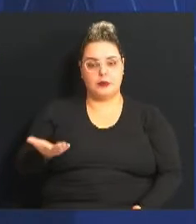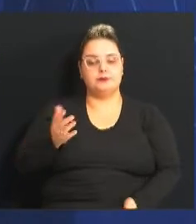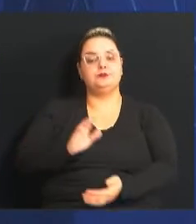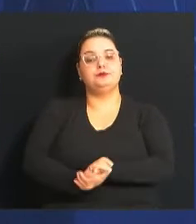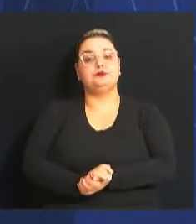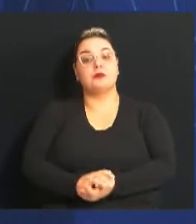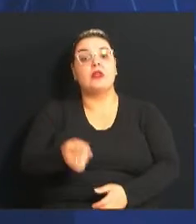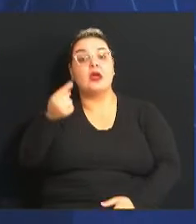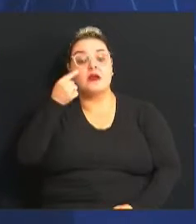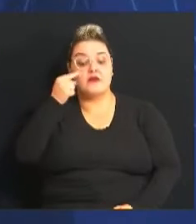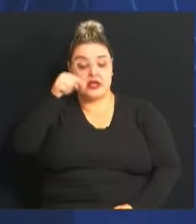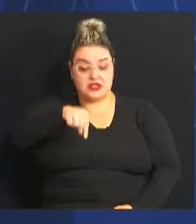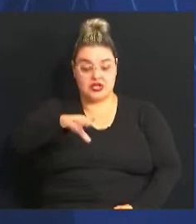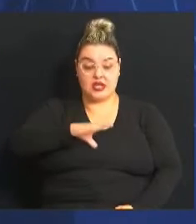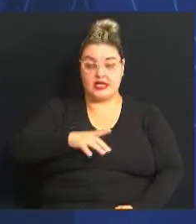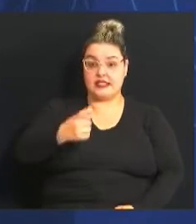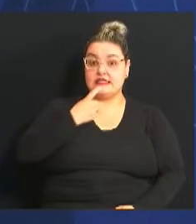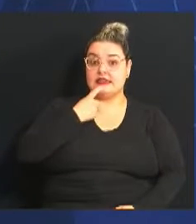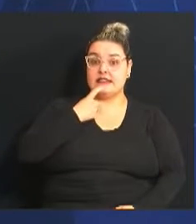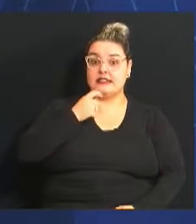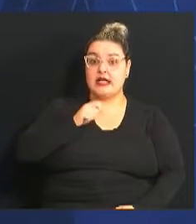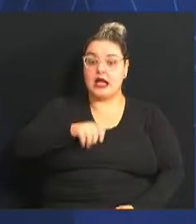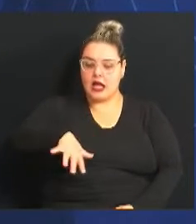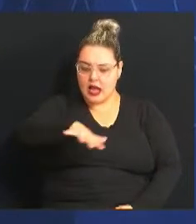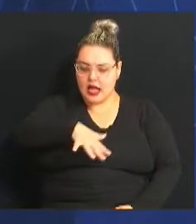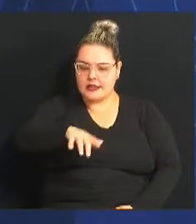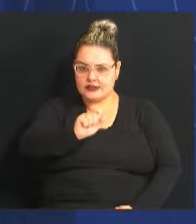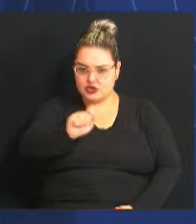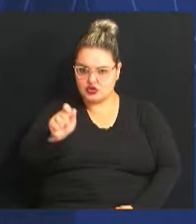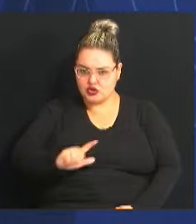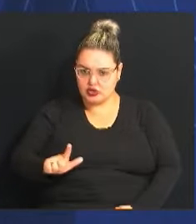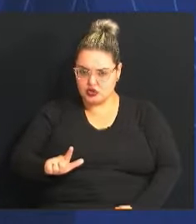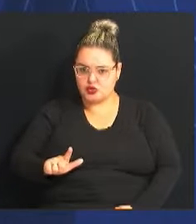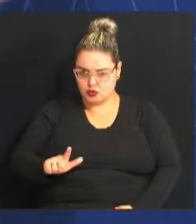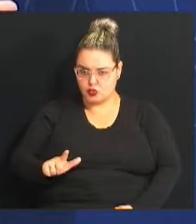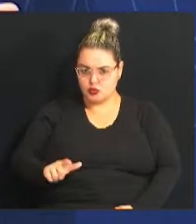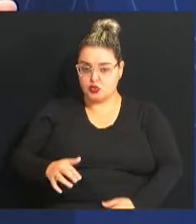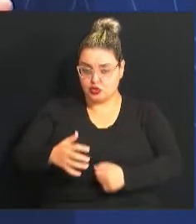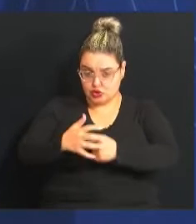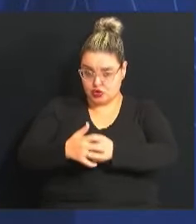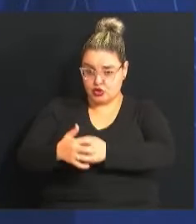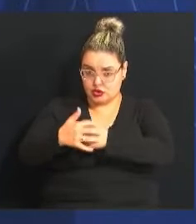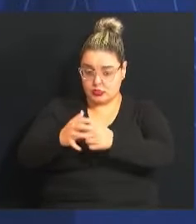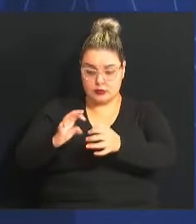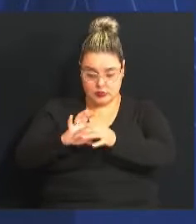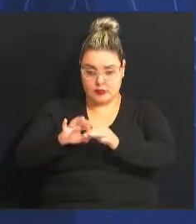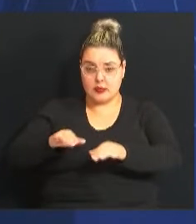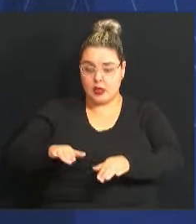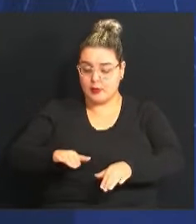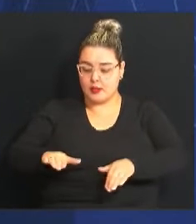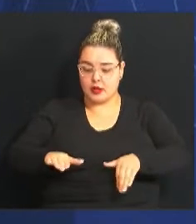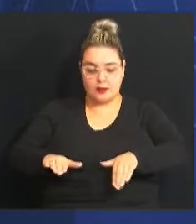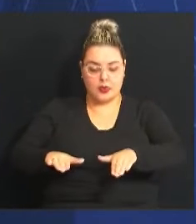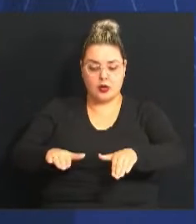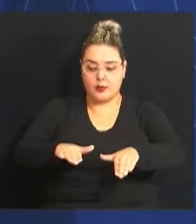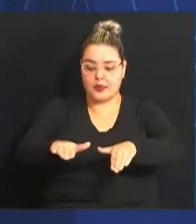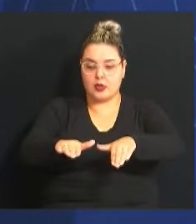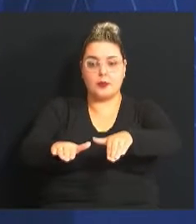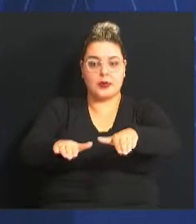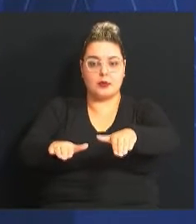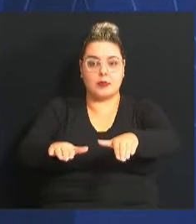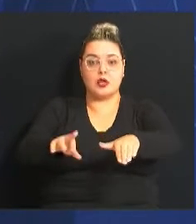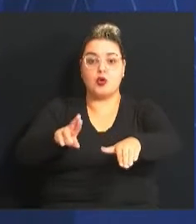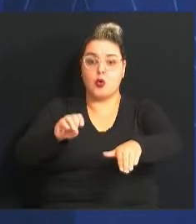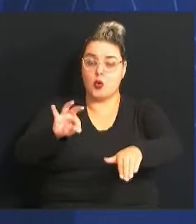aqui em Campinas, a Zona Azul Digital permite estacionar as vagas do sistema de estacionamento